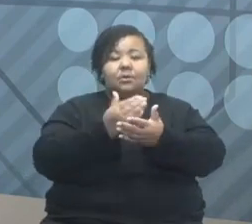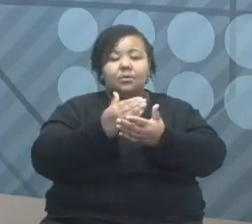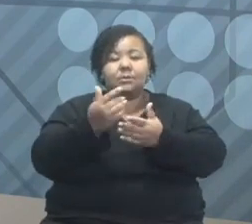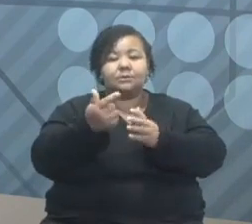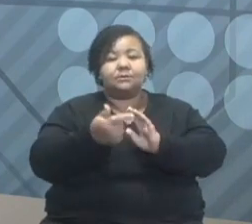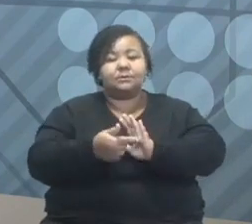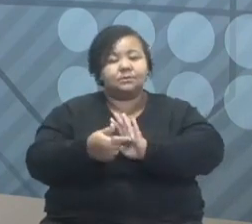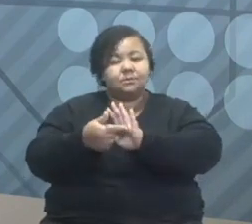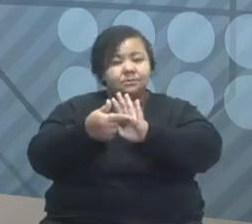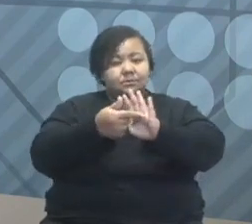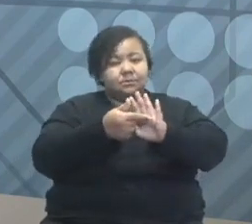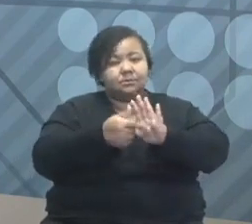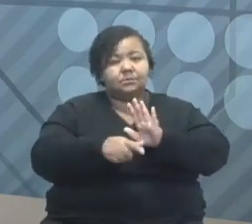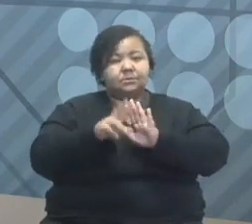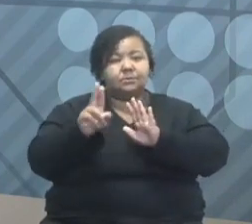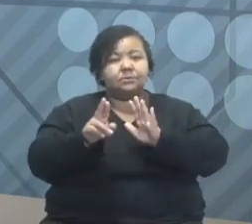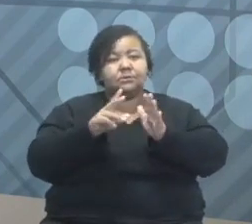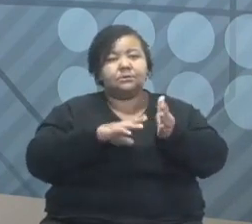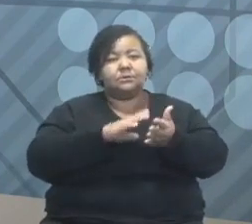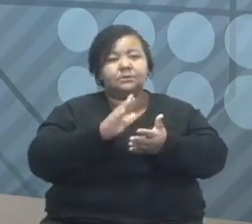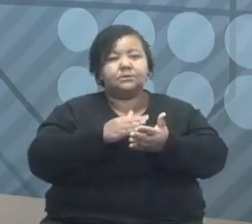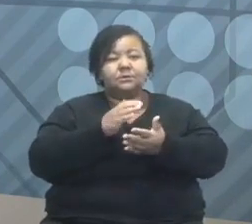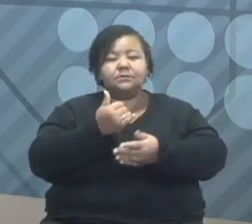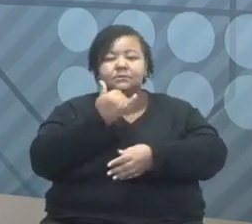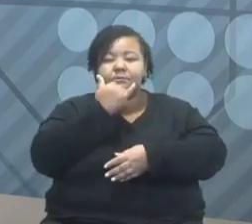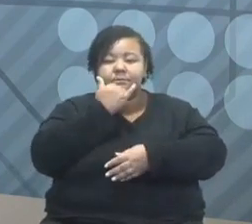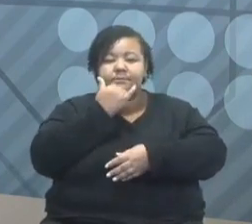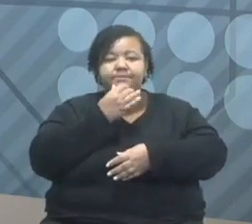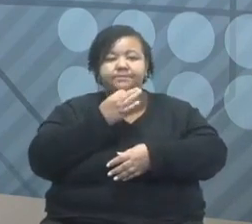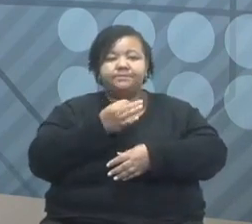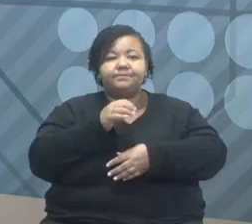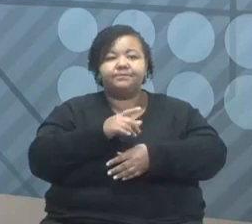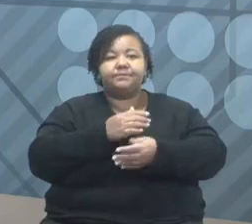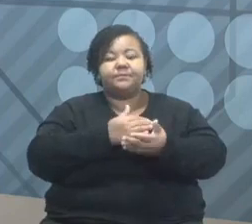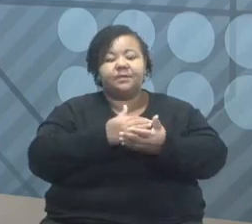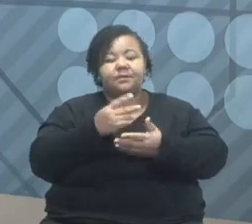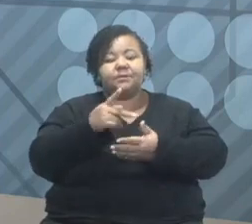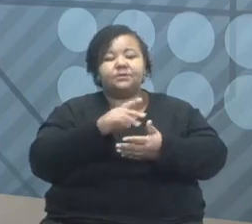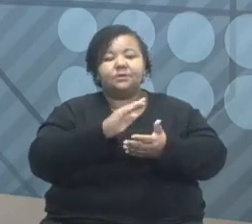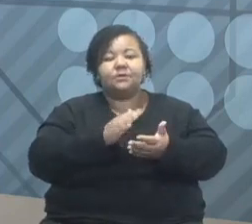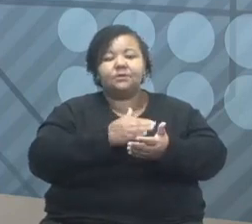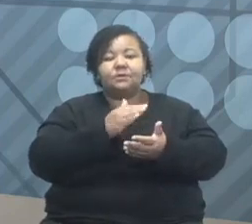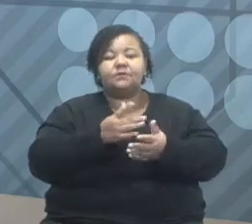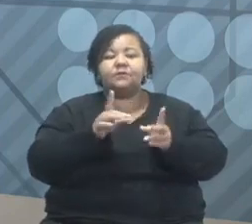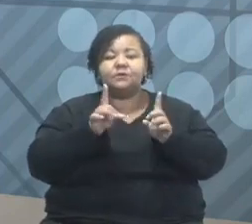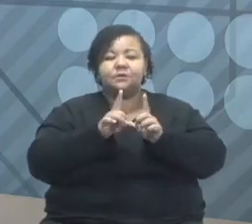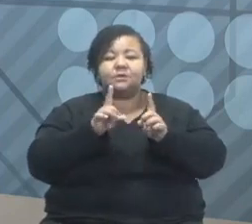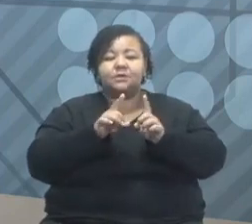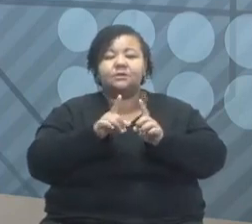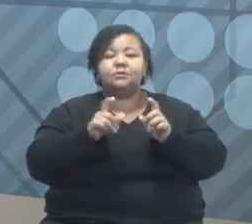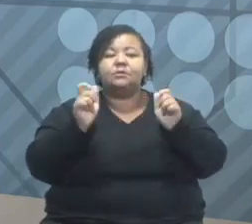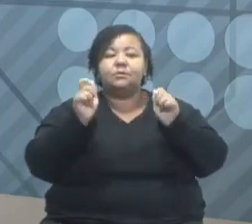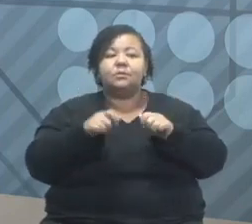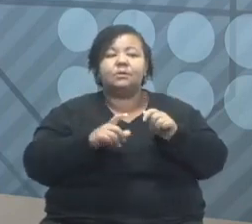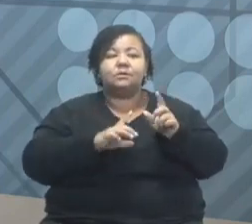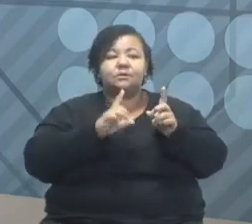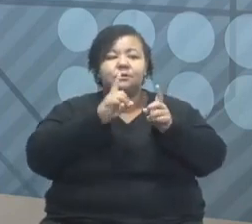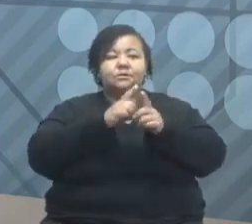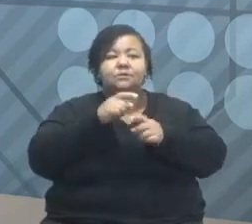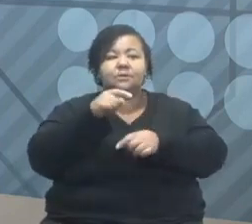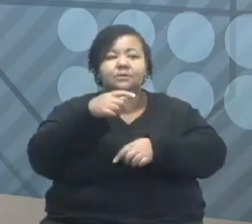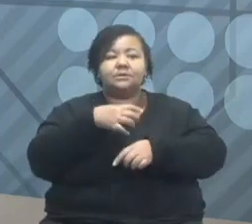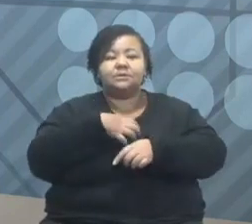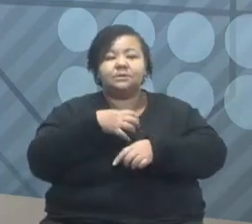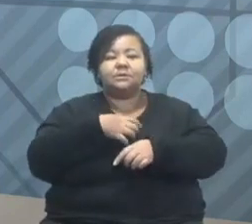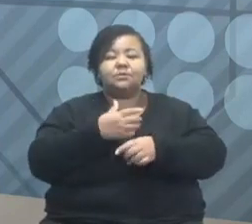você, utilize o seu livro, a partir do seu livro didático, você pode encontrar essas